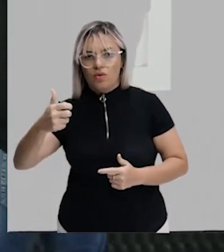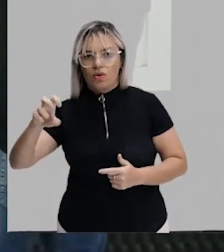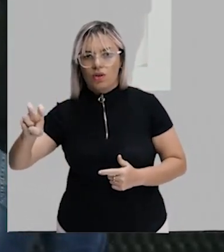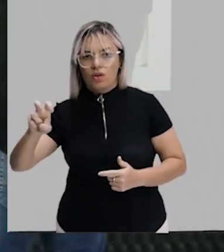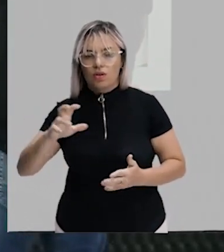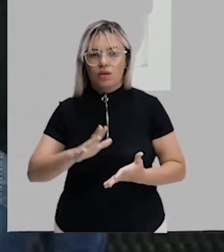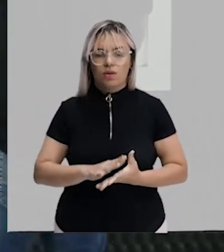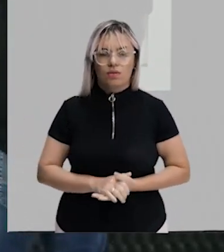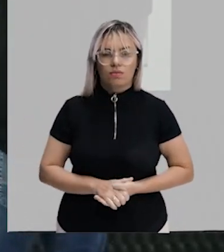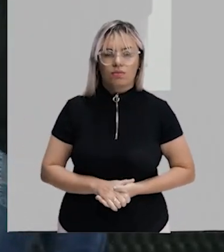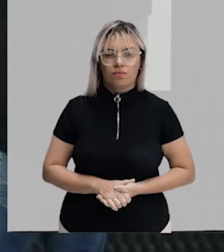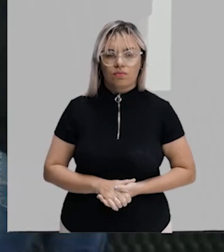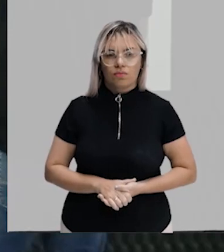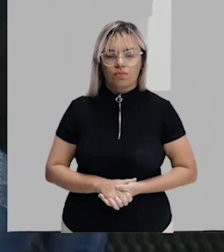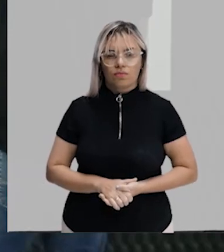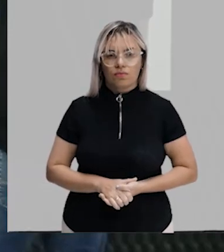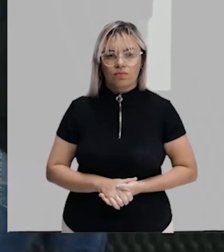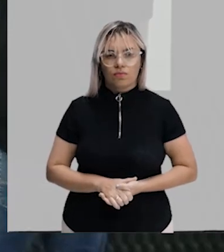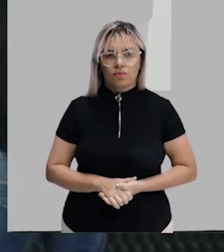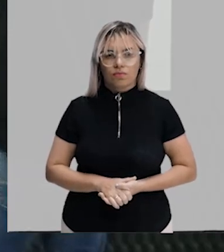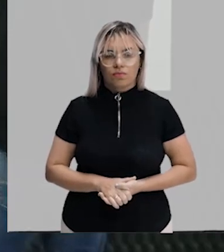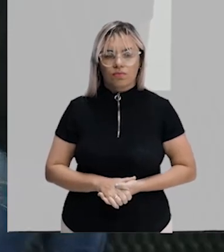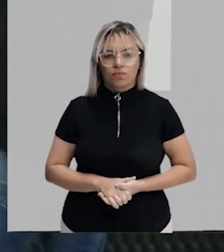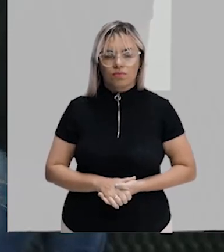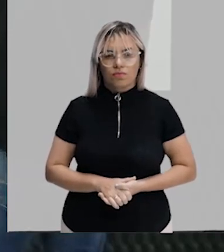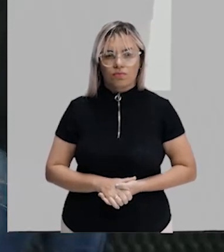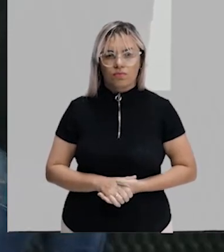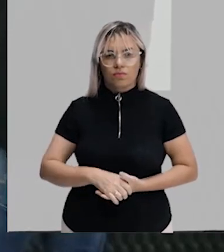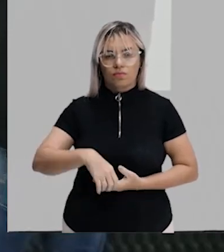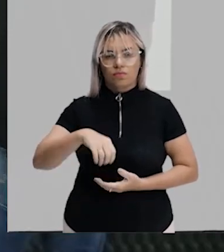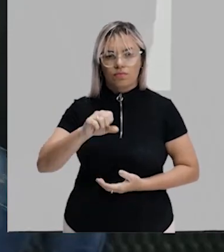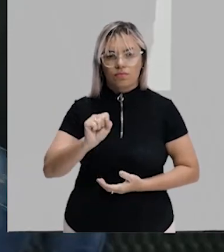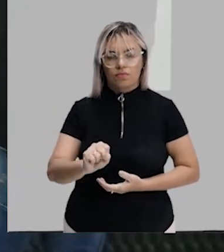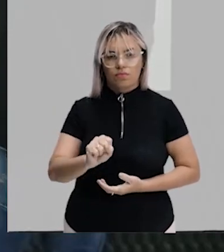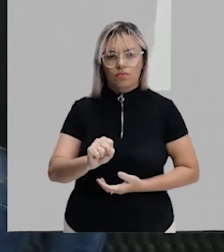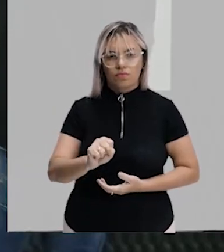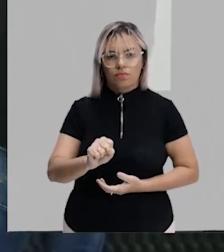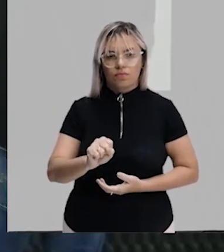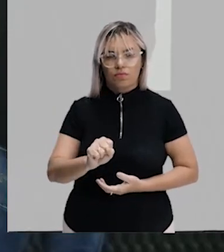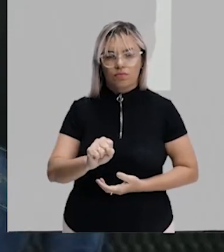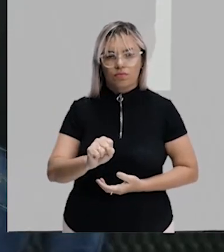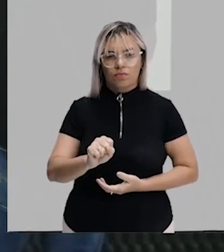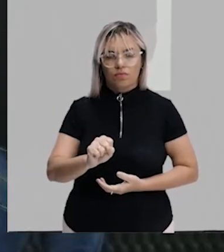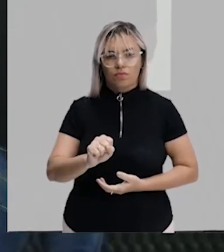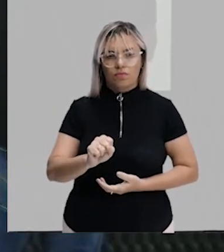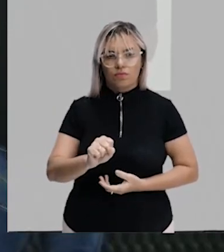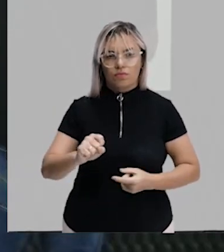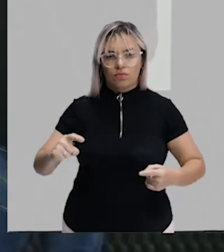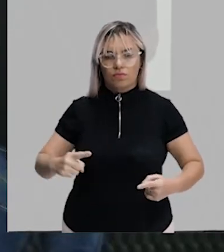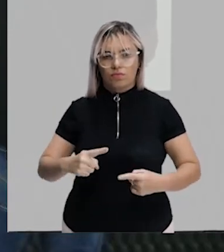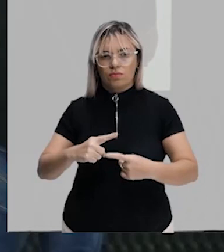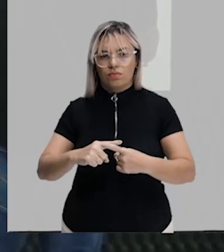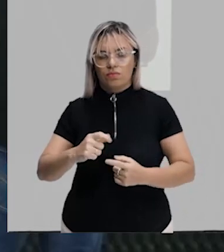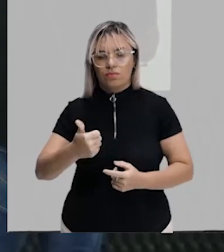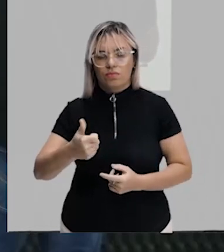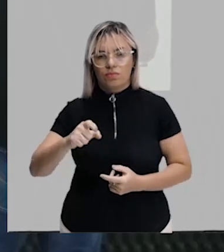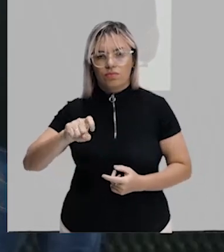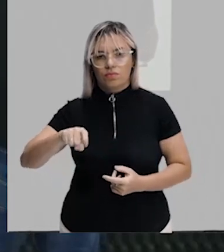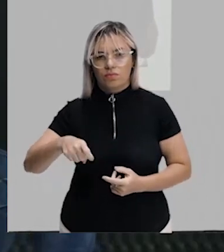S multiplicado por 1,15 igual a